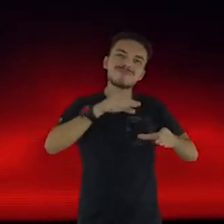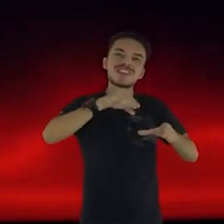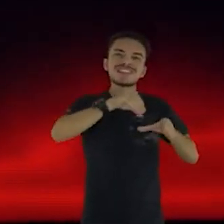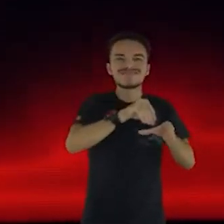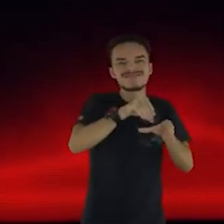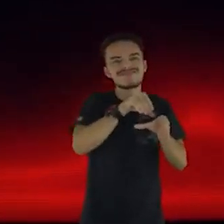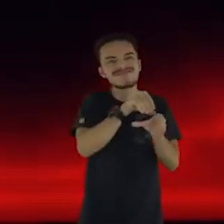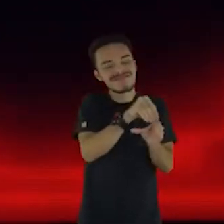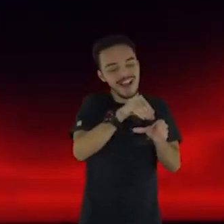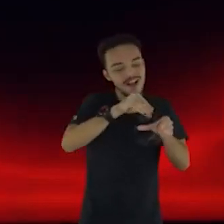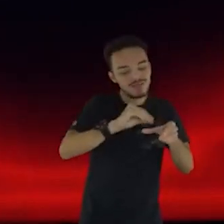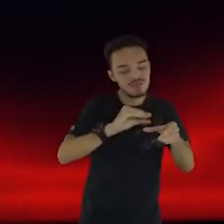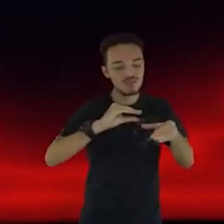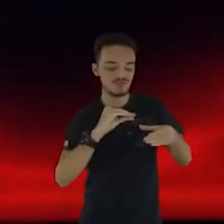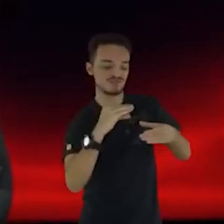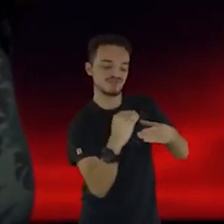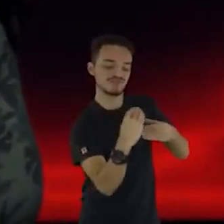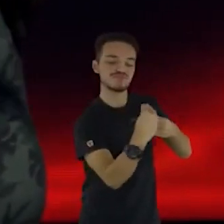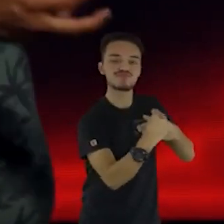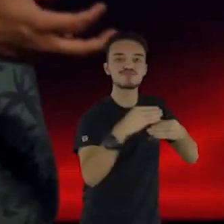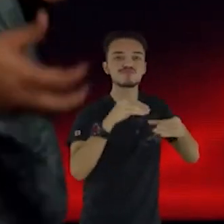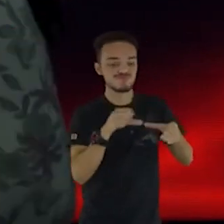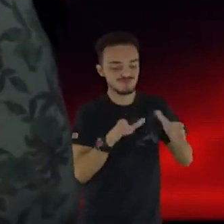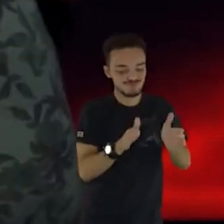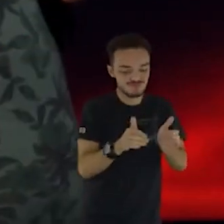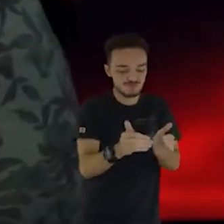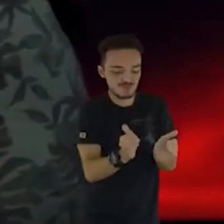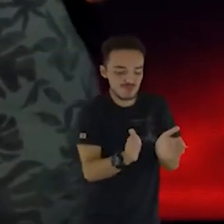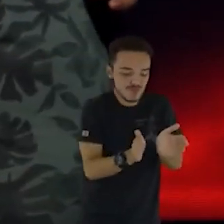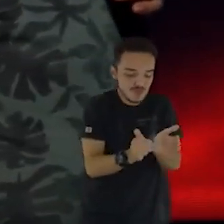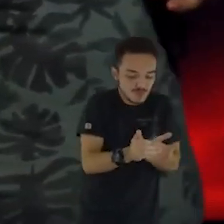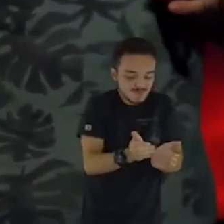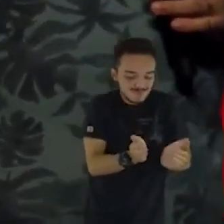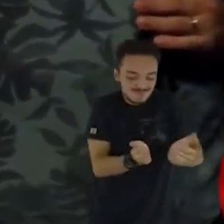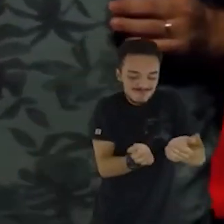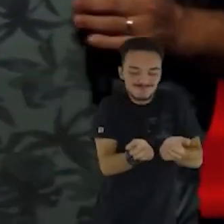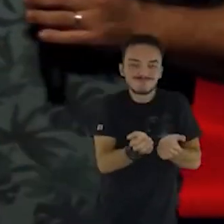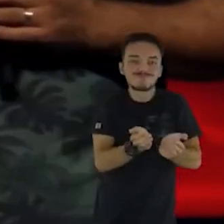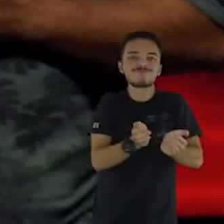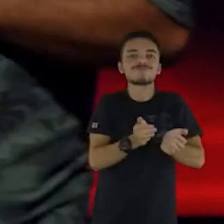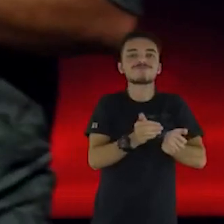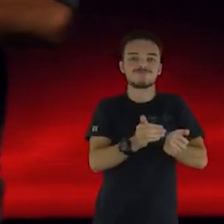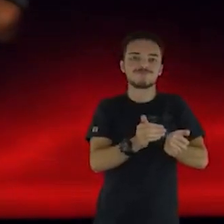acordo como o oleiro queria moldar aquele vaso.